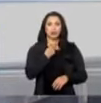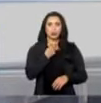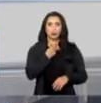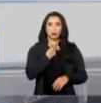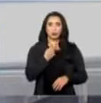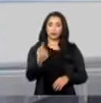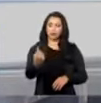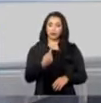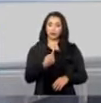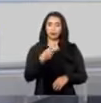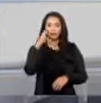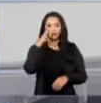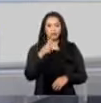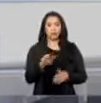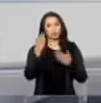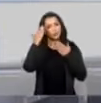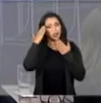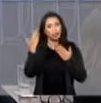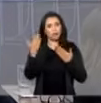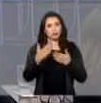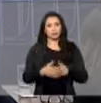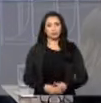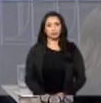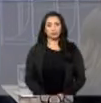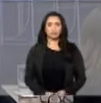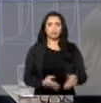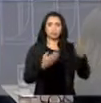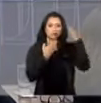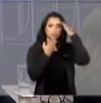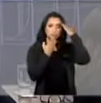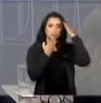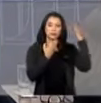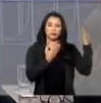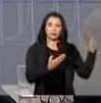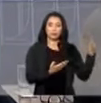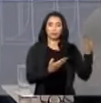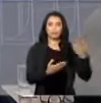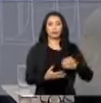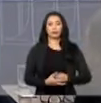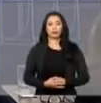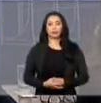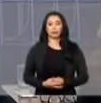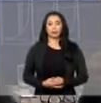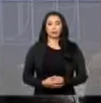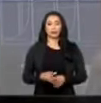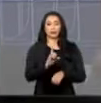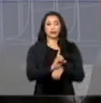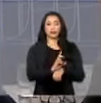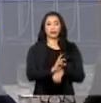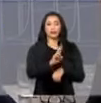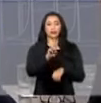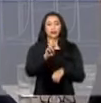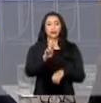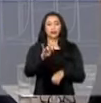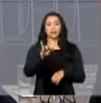e me colocar à disposição. Muito obrigado. Agradeço ao senhor. Convido o doutor Ricardo Fadel